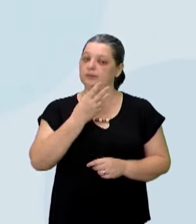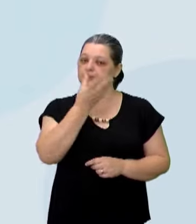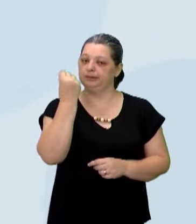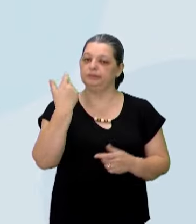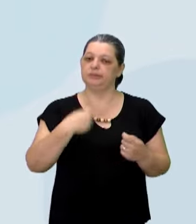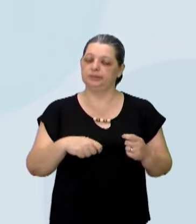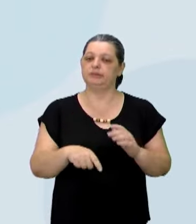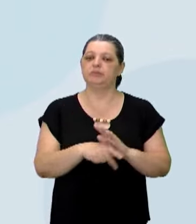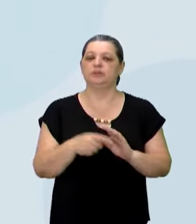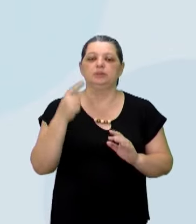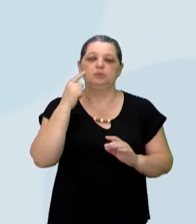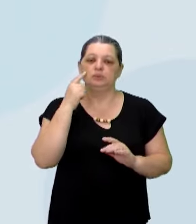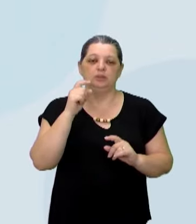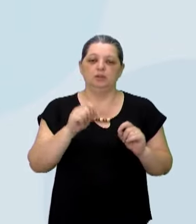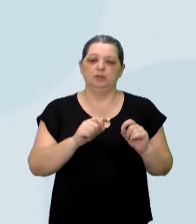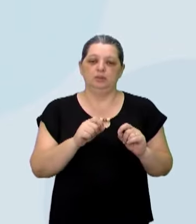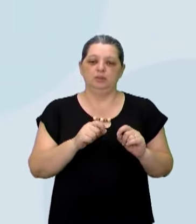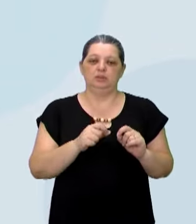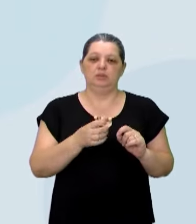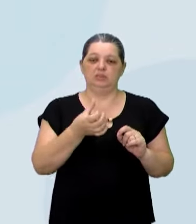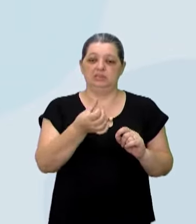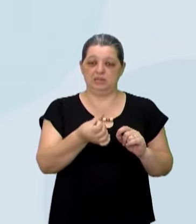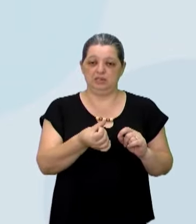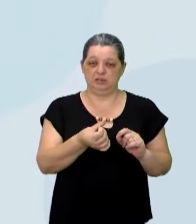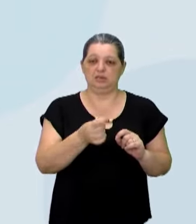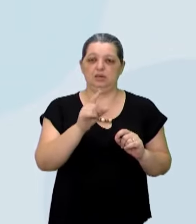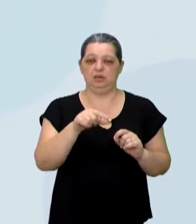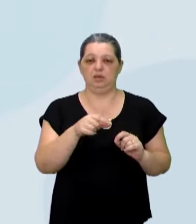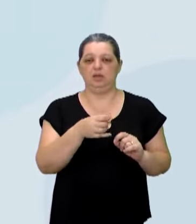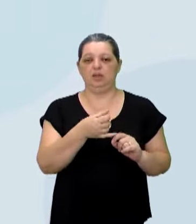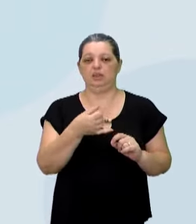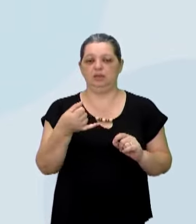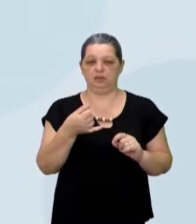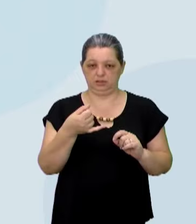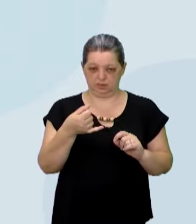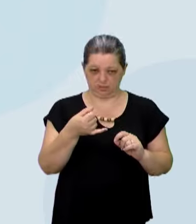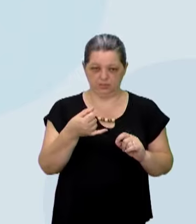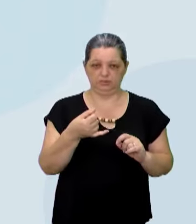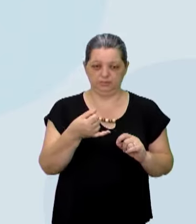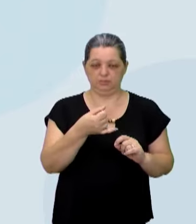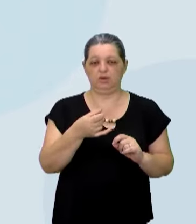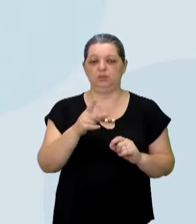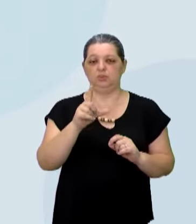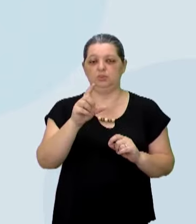sinal do maior, né? No caso é o 6, então vai ficar negativo, né? Então vai ficar menos